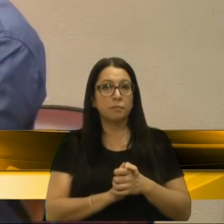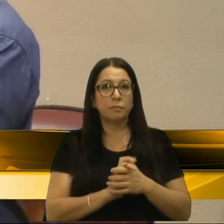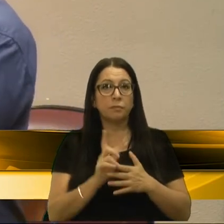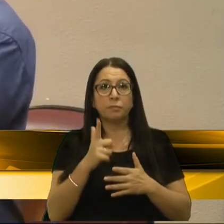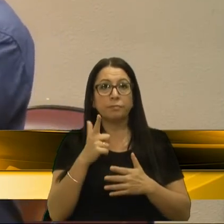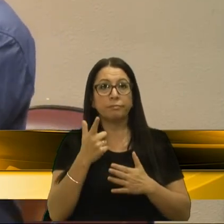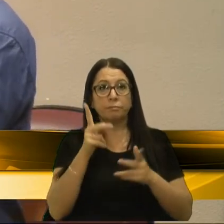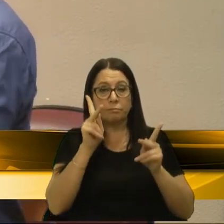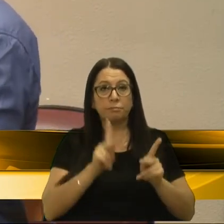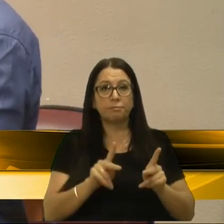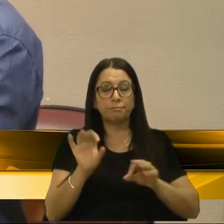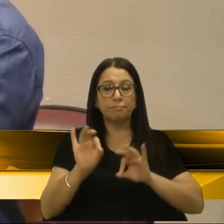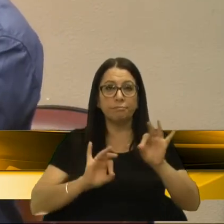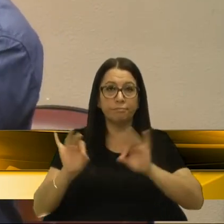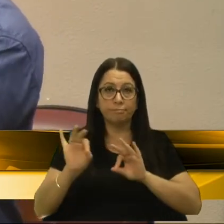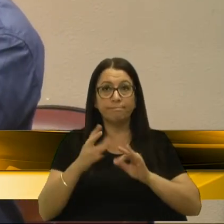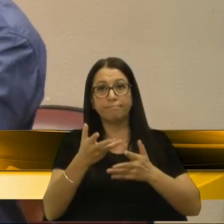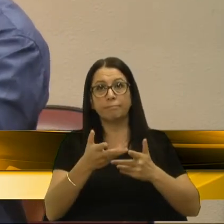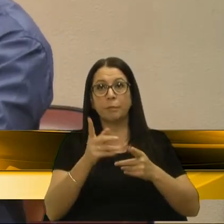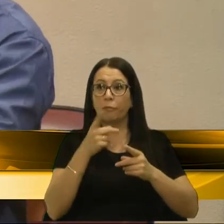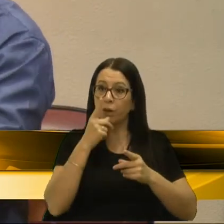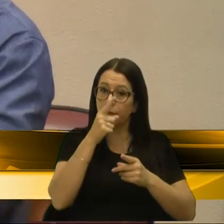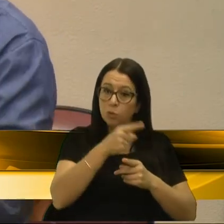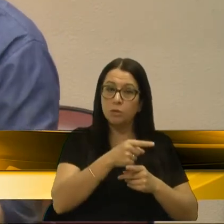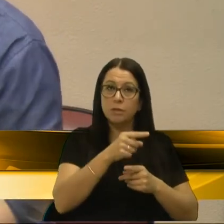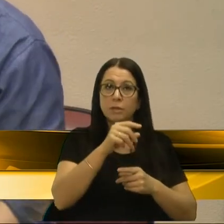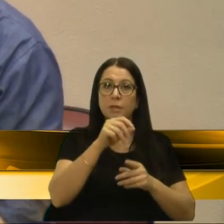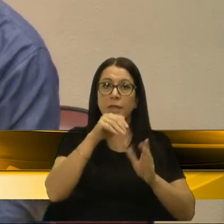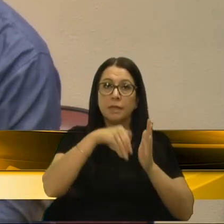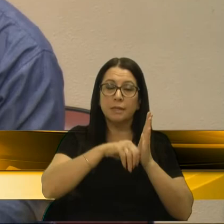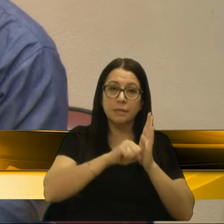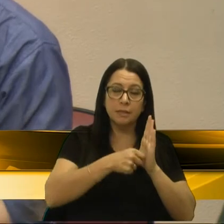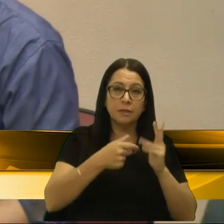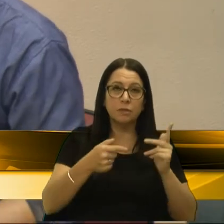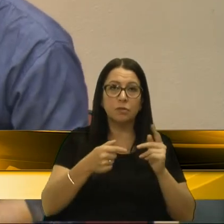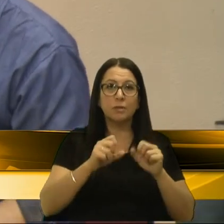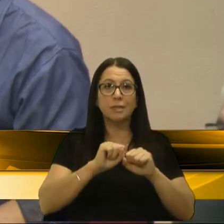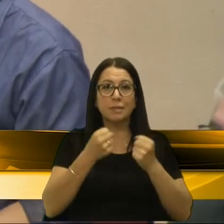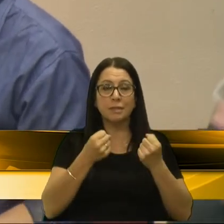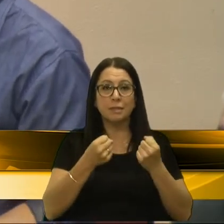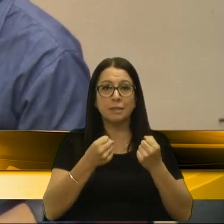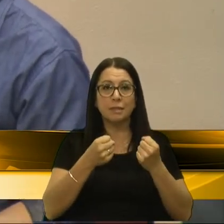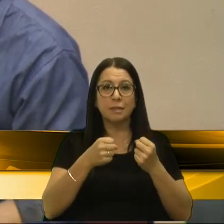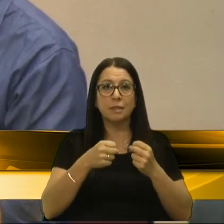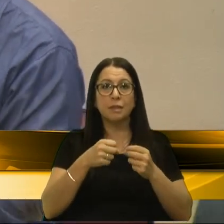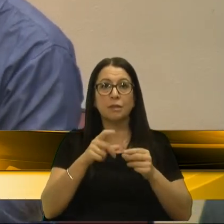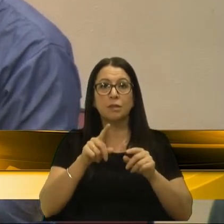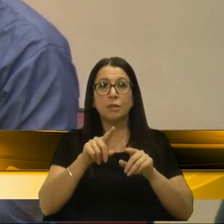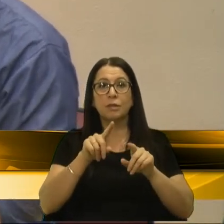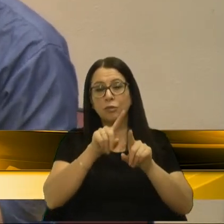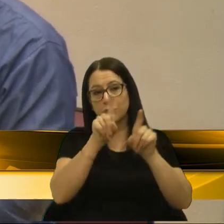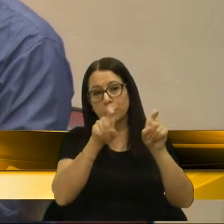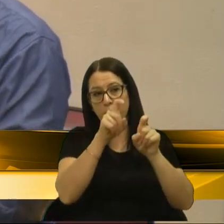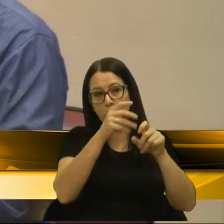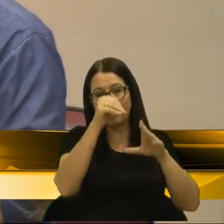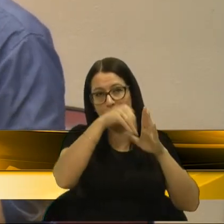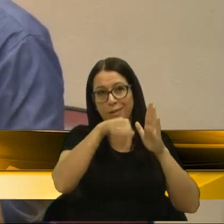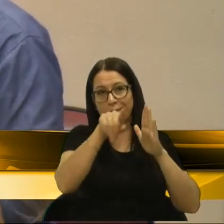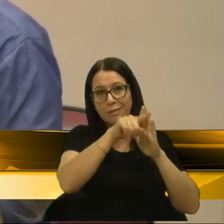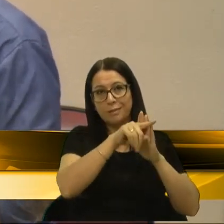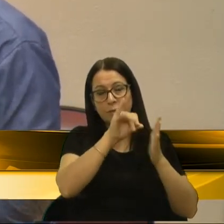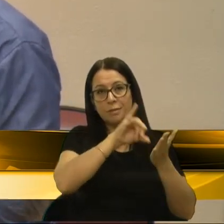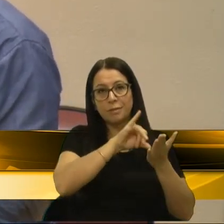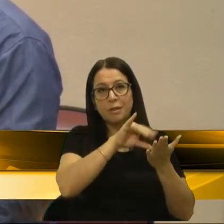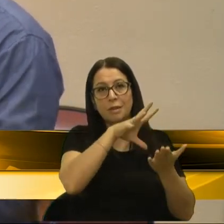e não ter alguém ali para organizar, pelo menos para dizer, né, tantas senhas e tudo mais. É que tinha estragado no break da secretaria, lá da central